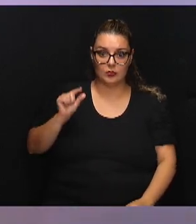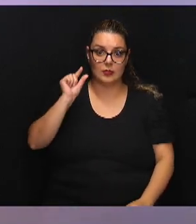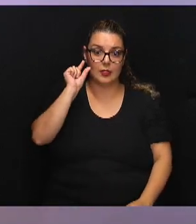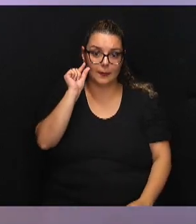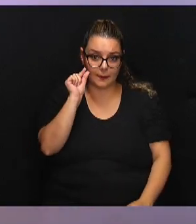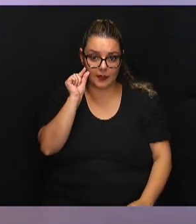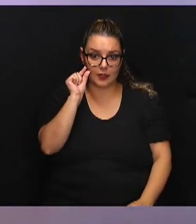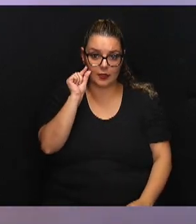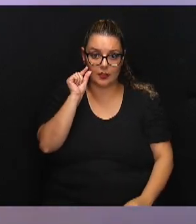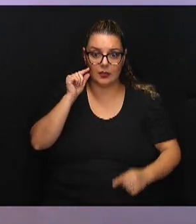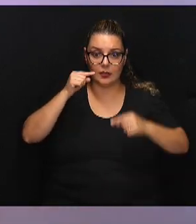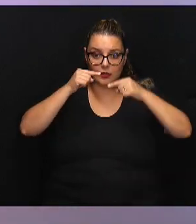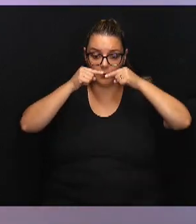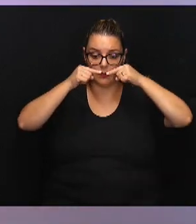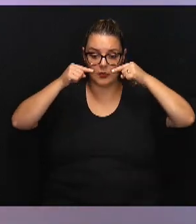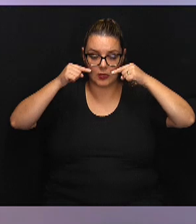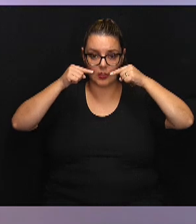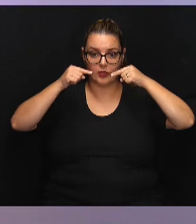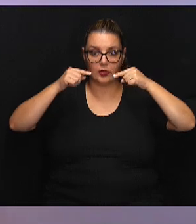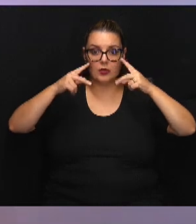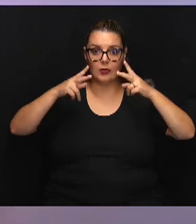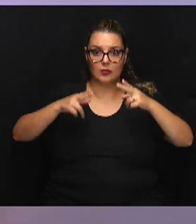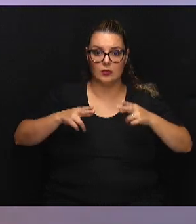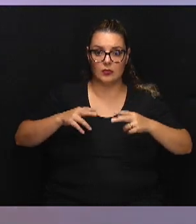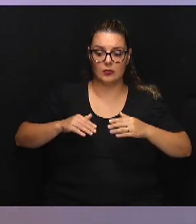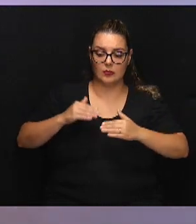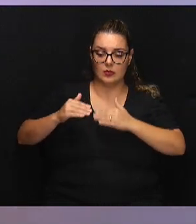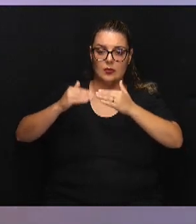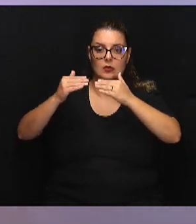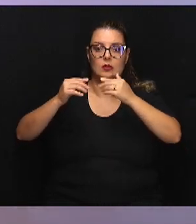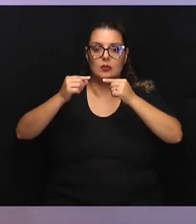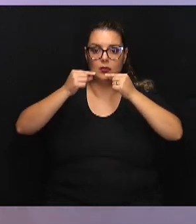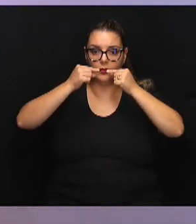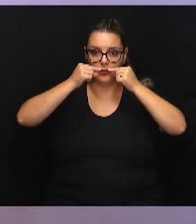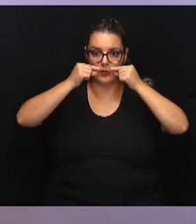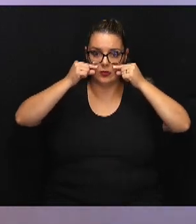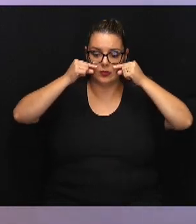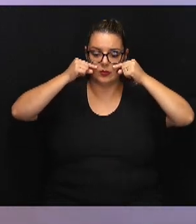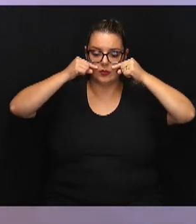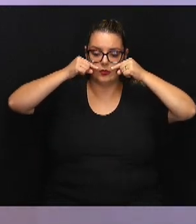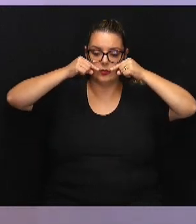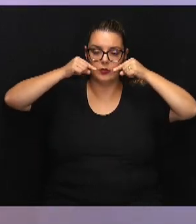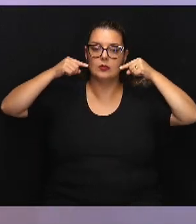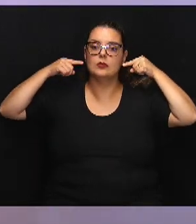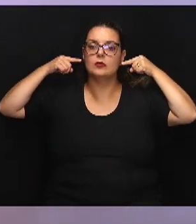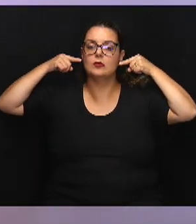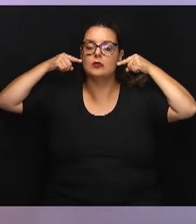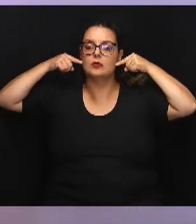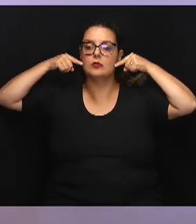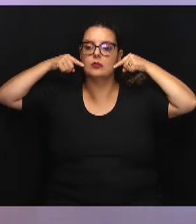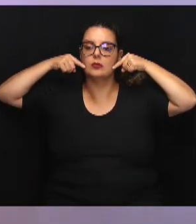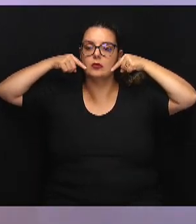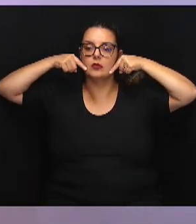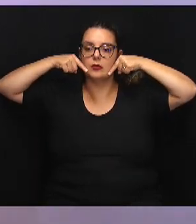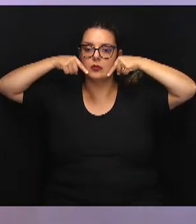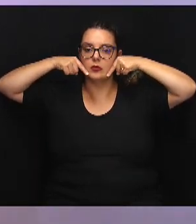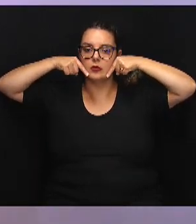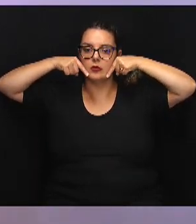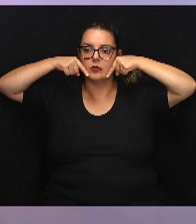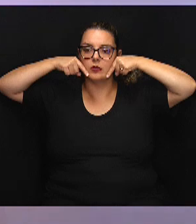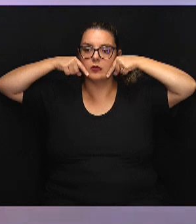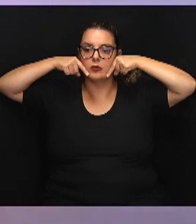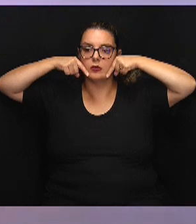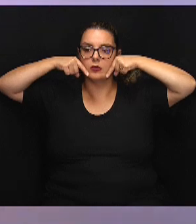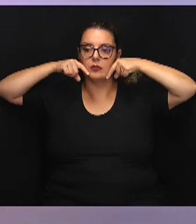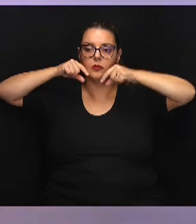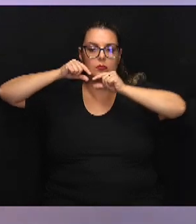mais horizontalizada. Conforme a gente vai crescendo, a tuba auditiva vai ficando mais verticalizada e mais longa